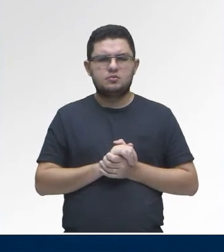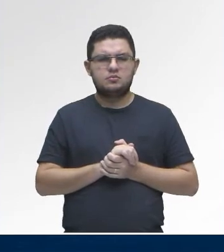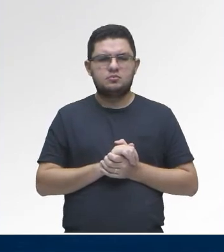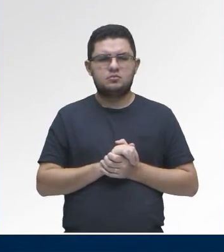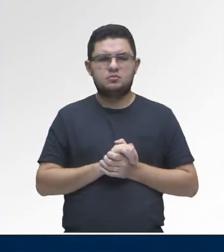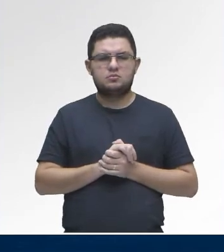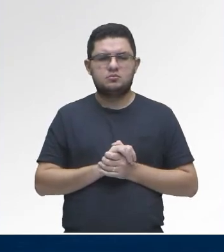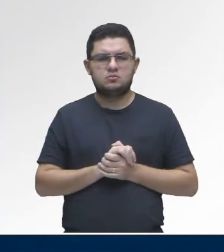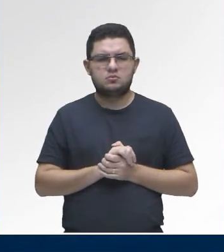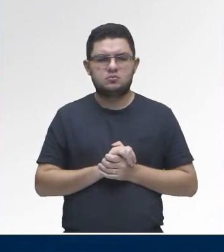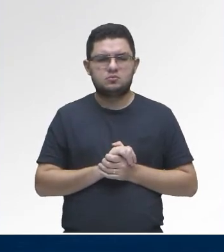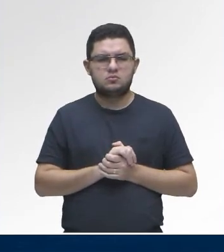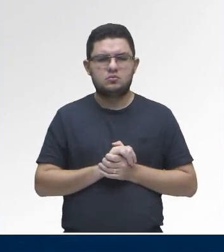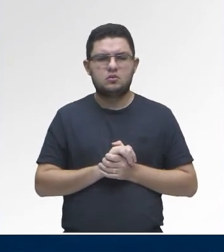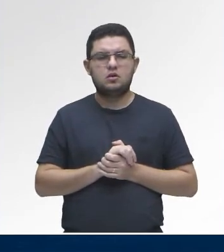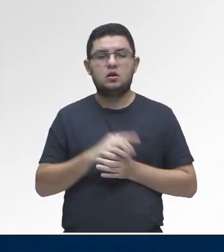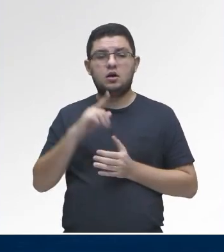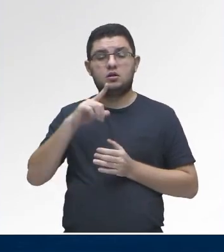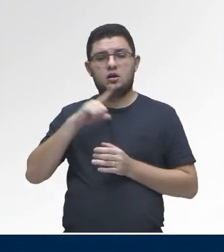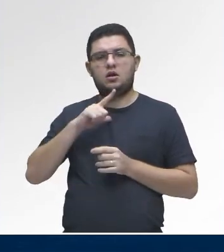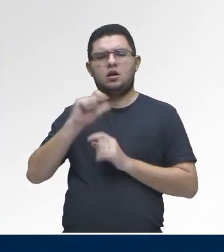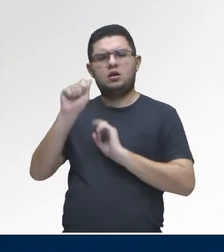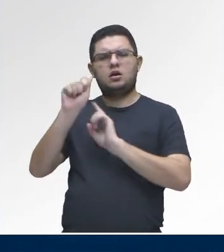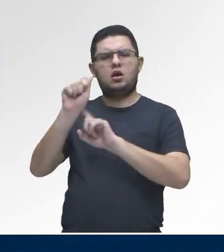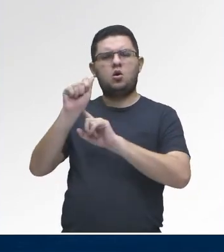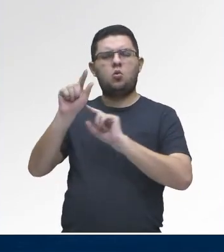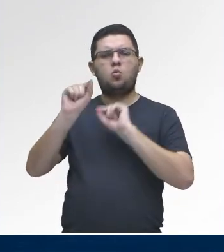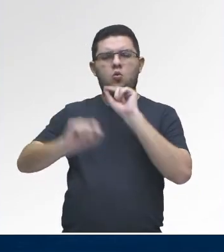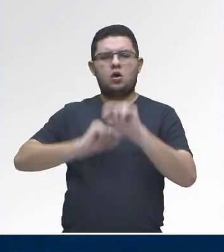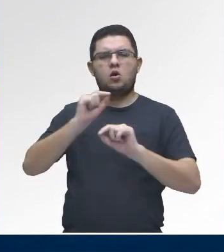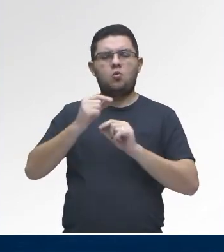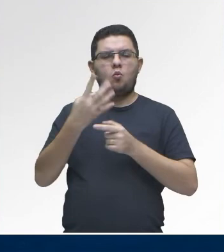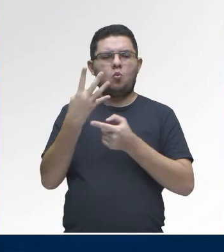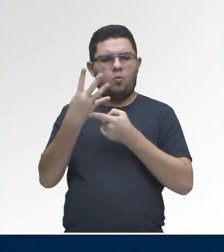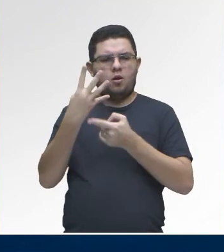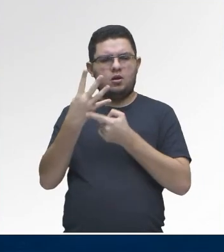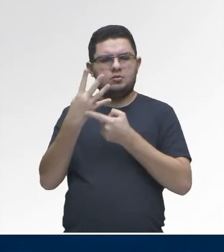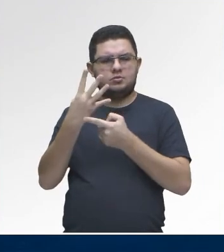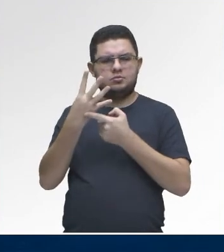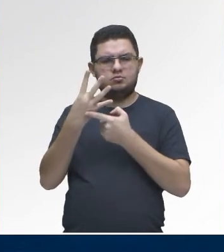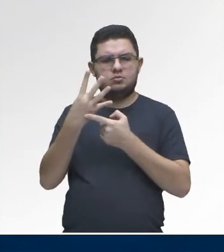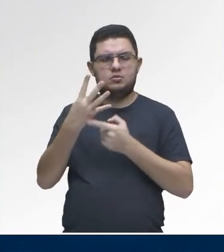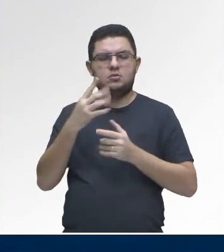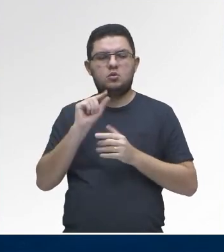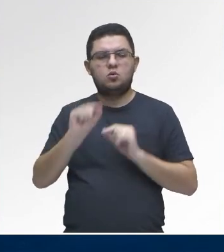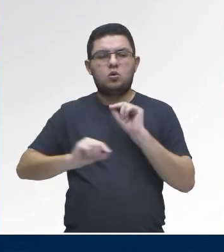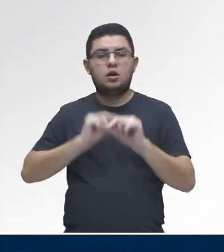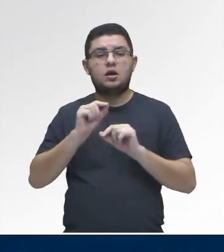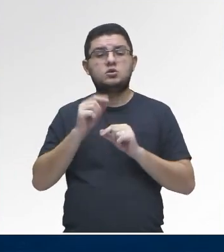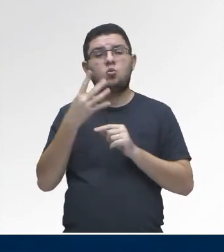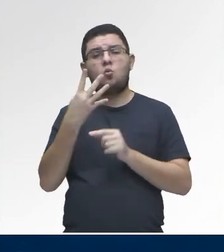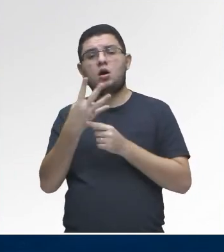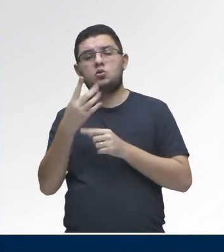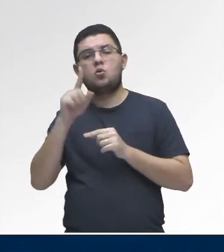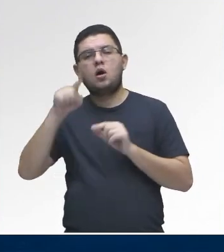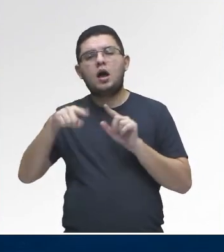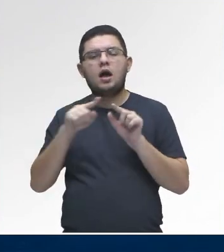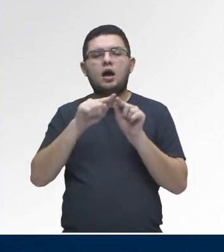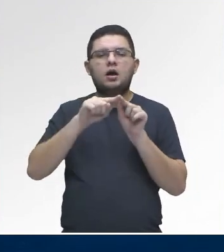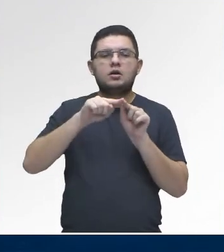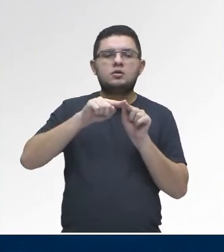por exemplo, ele diz 4, se esse 4 ele é a raiz, ou seja, a